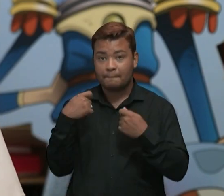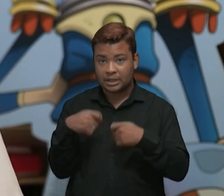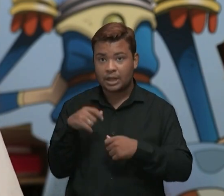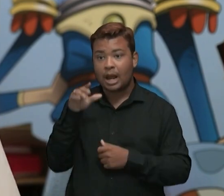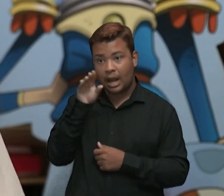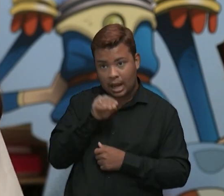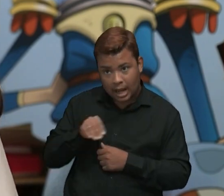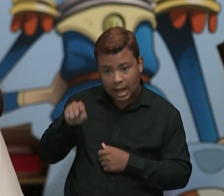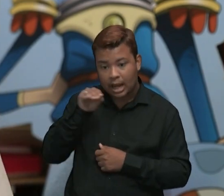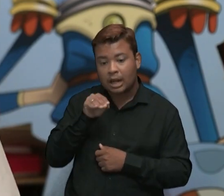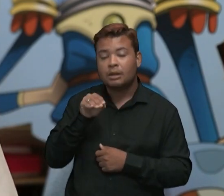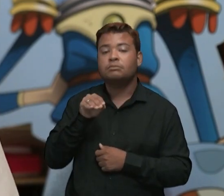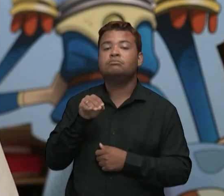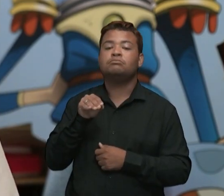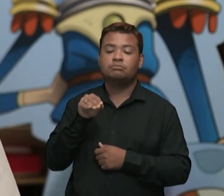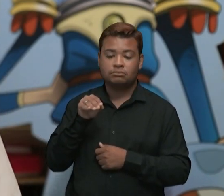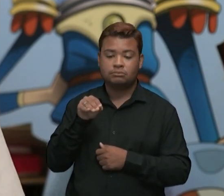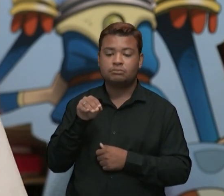fala,